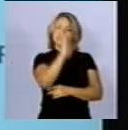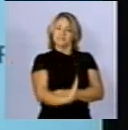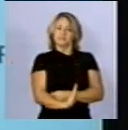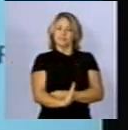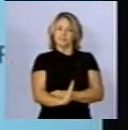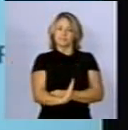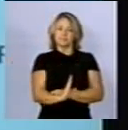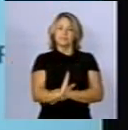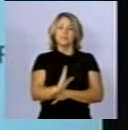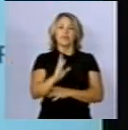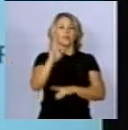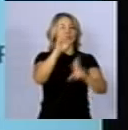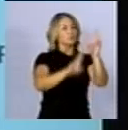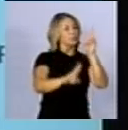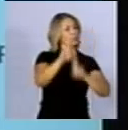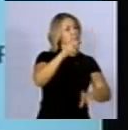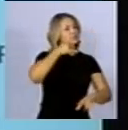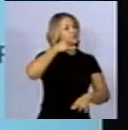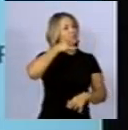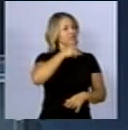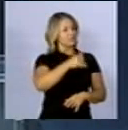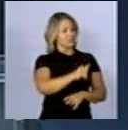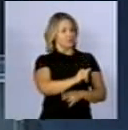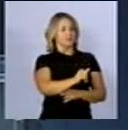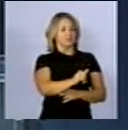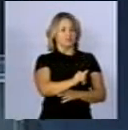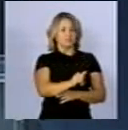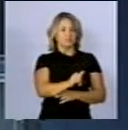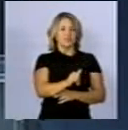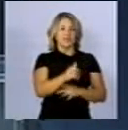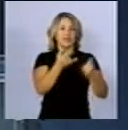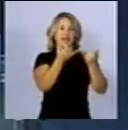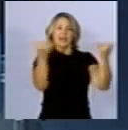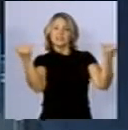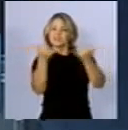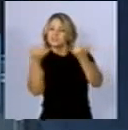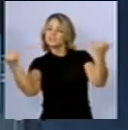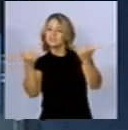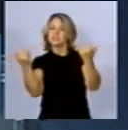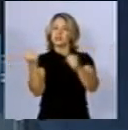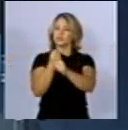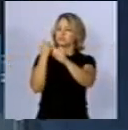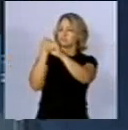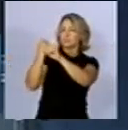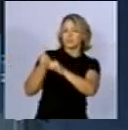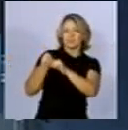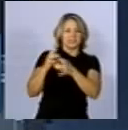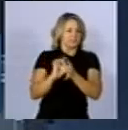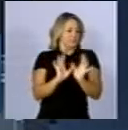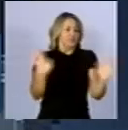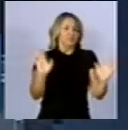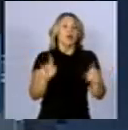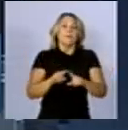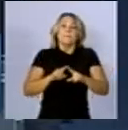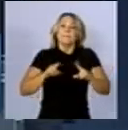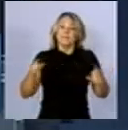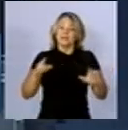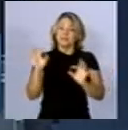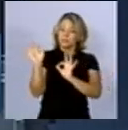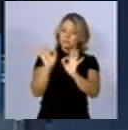do consumo de energia elétrica. Eh, essas linhas não são construídas à vontade, mas resultam de um